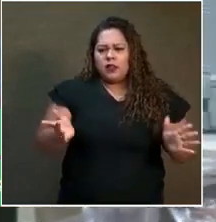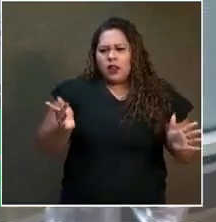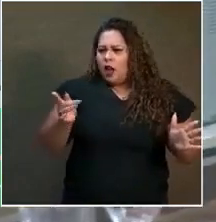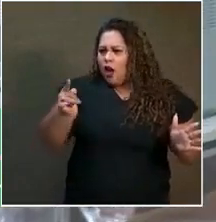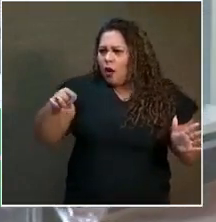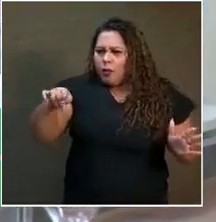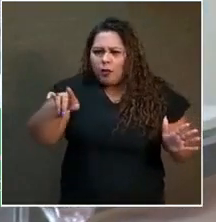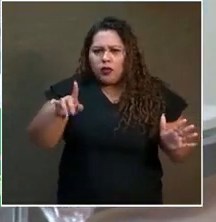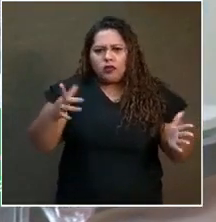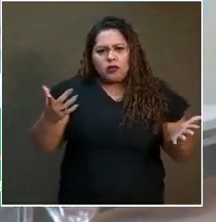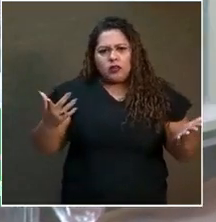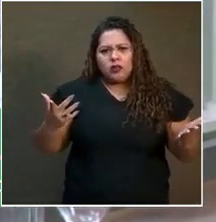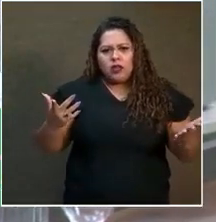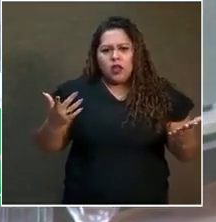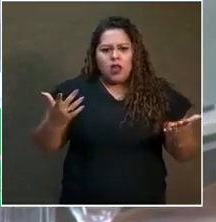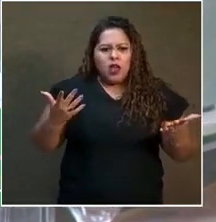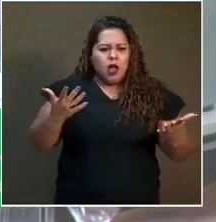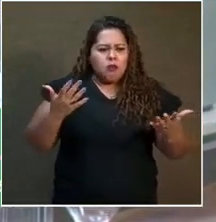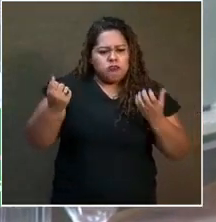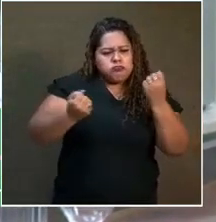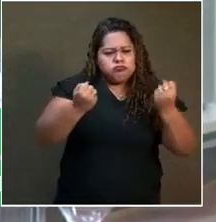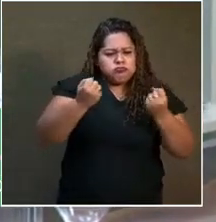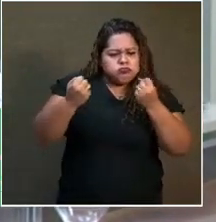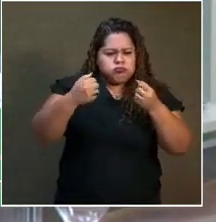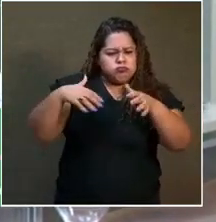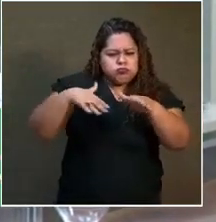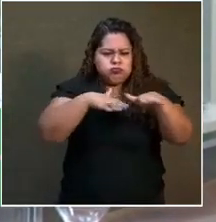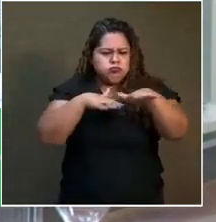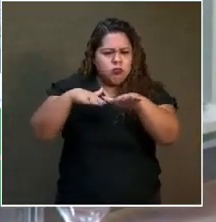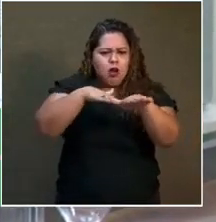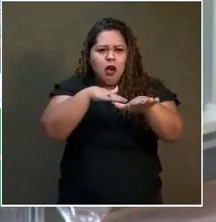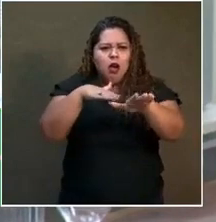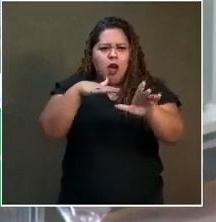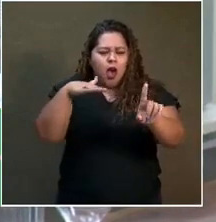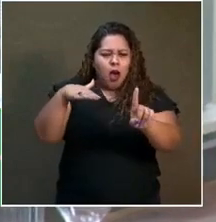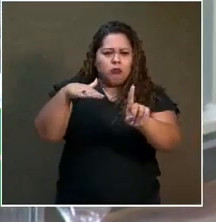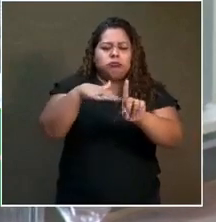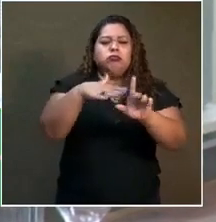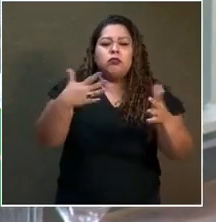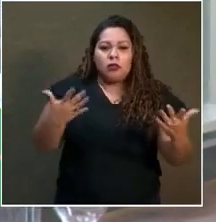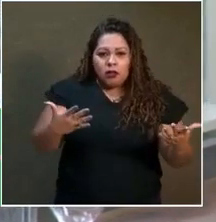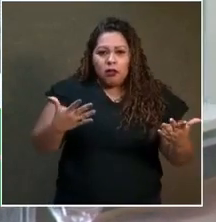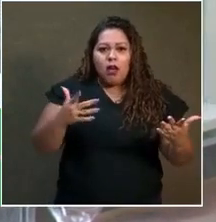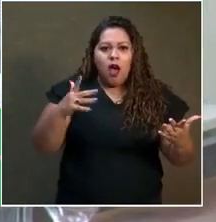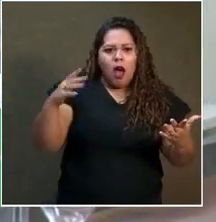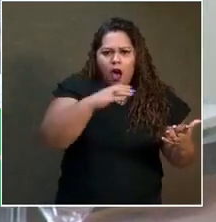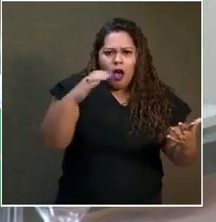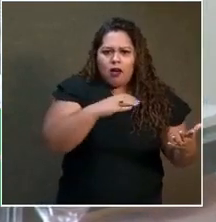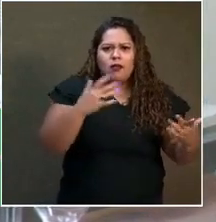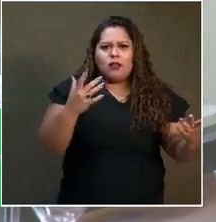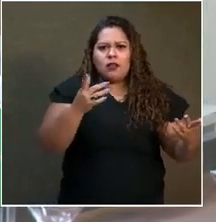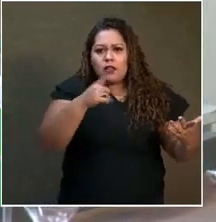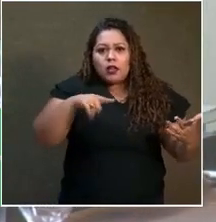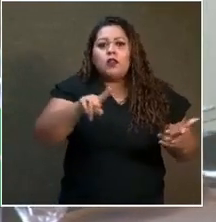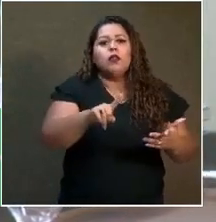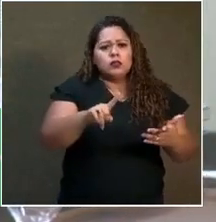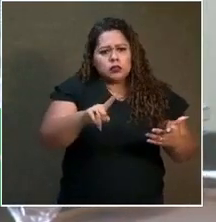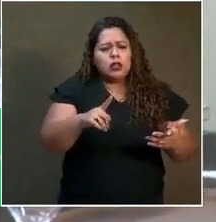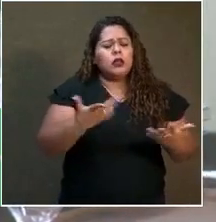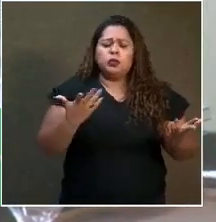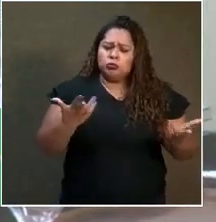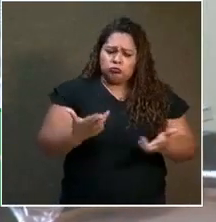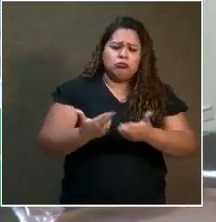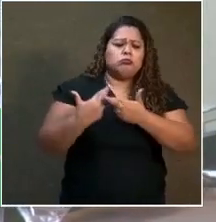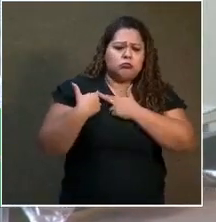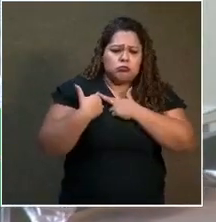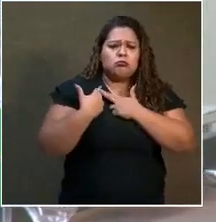excelências dirigirem em alta velocidade, mas se cometerem um acidente dirigindo em alta velocidade, que vossas excelências respondam de